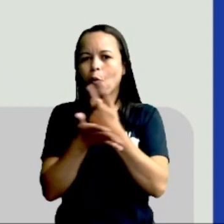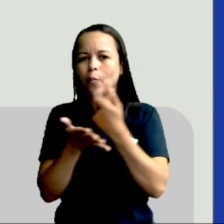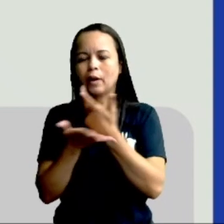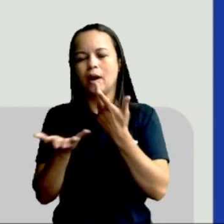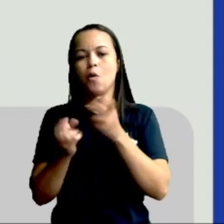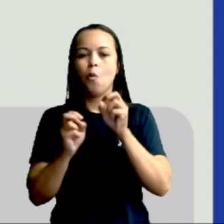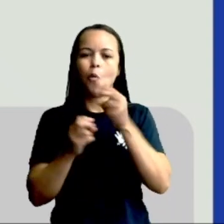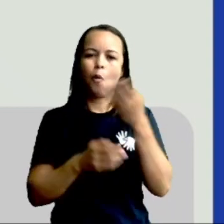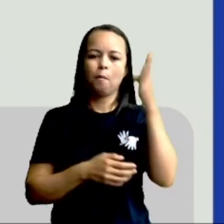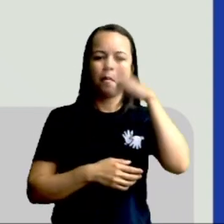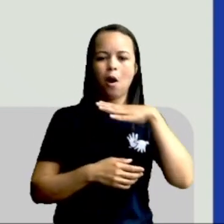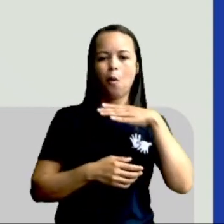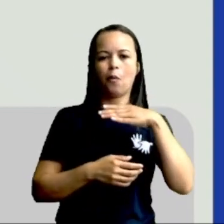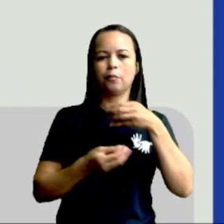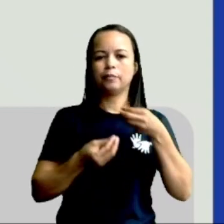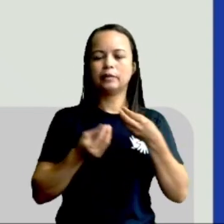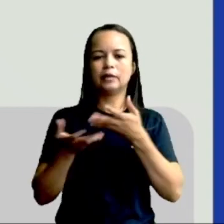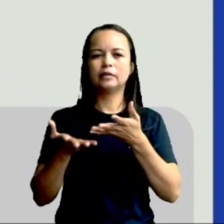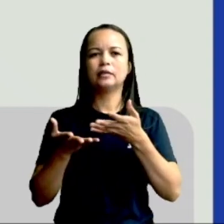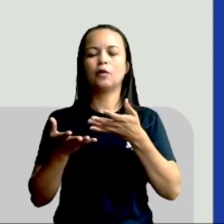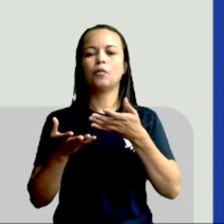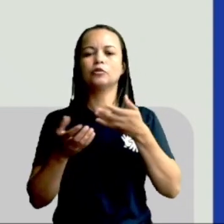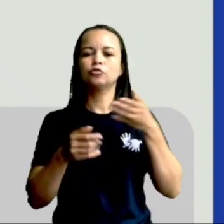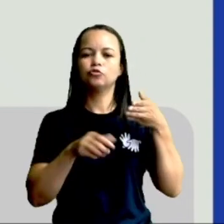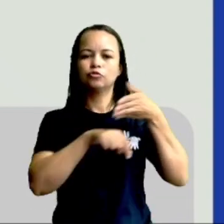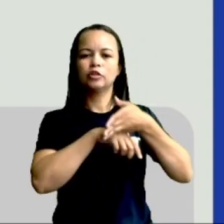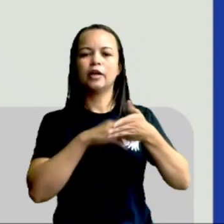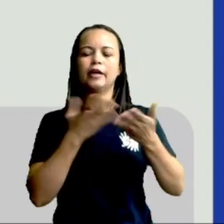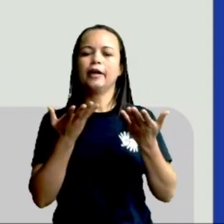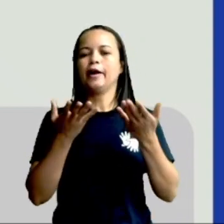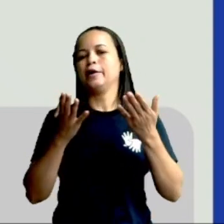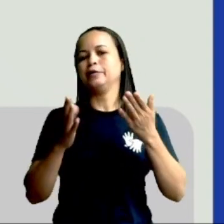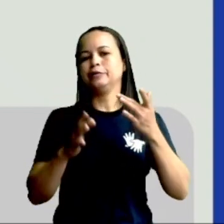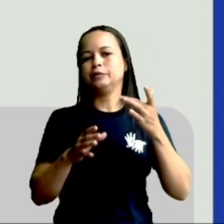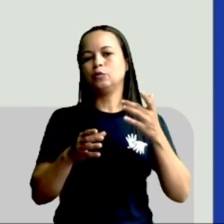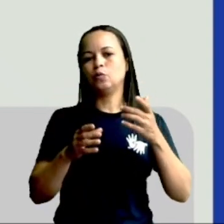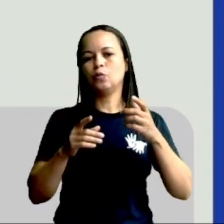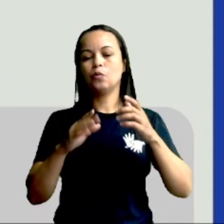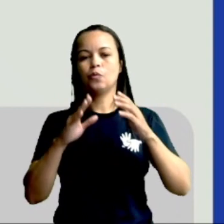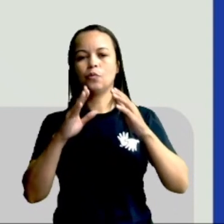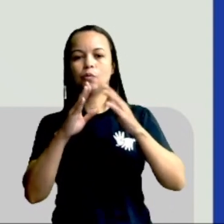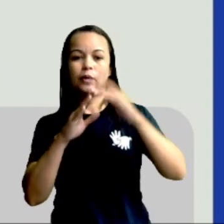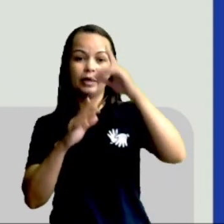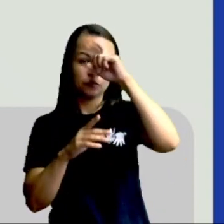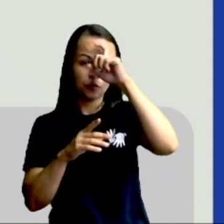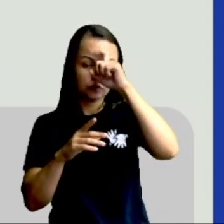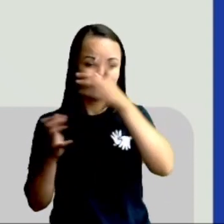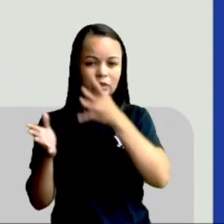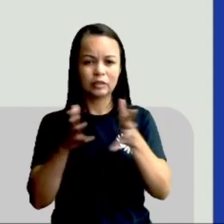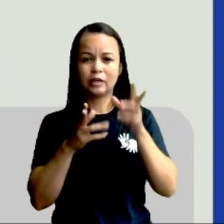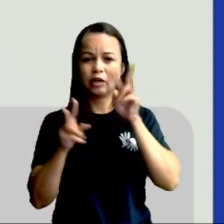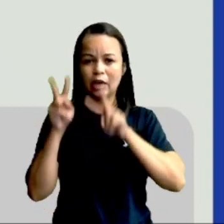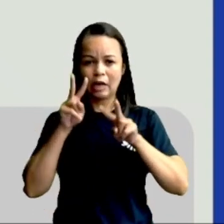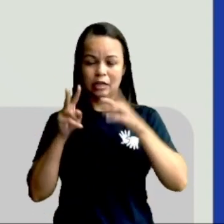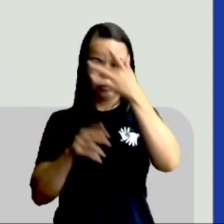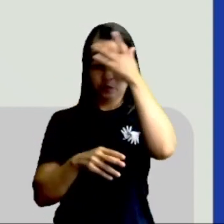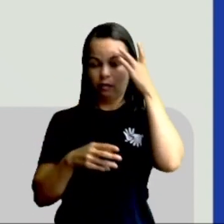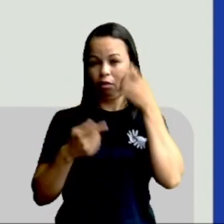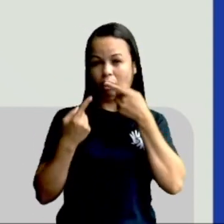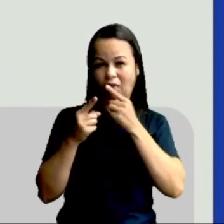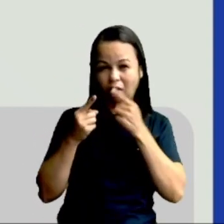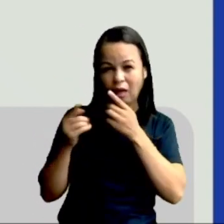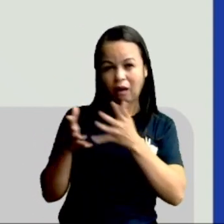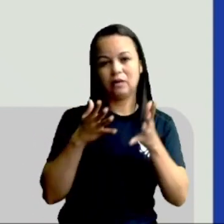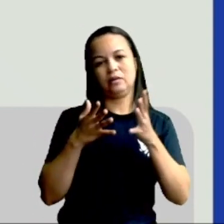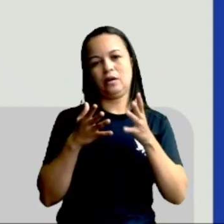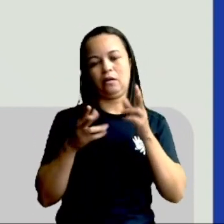é mal atendido quando chega num posto de saúde e as pessoas tratam a gente com ignorância, com maus olhos, né?